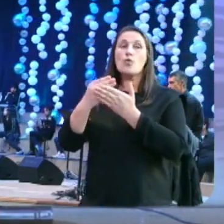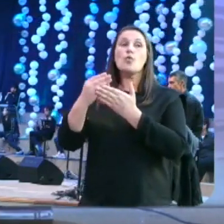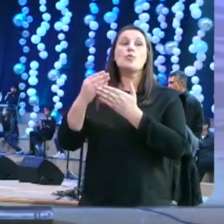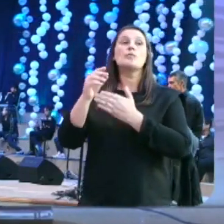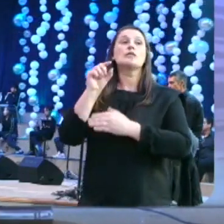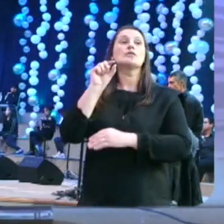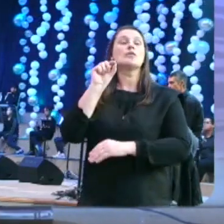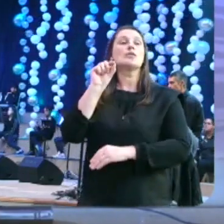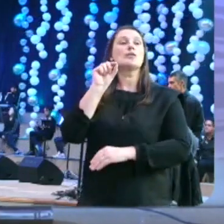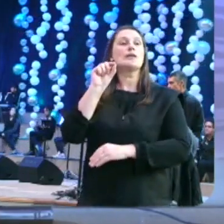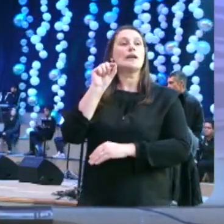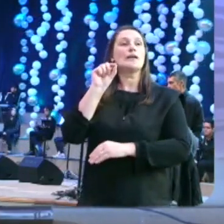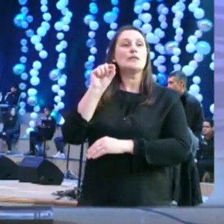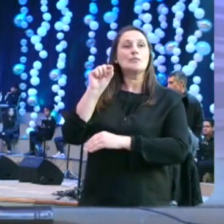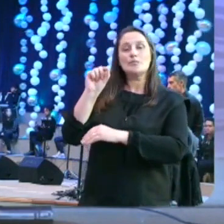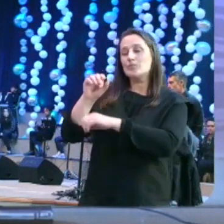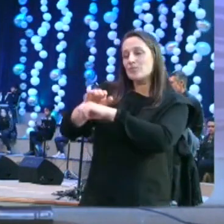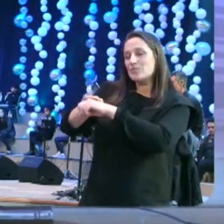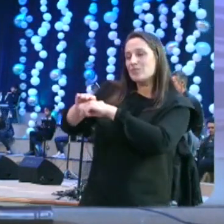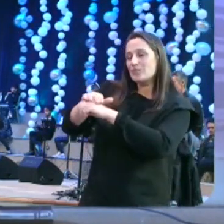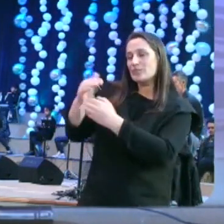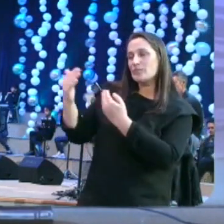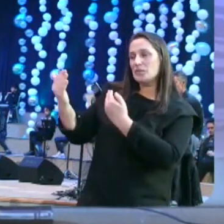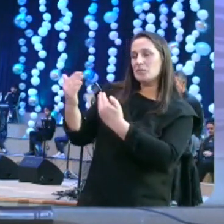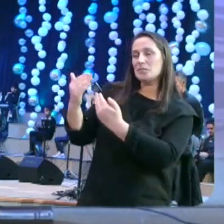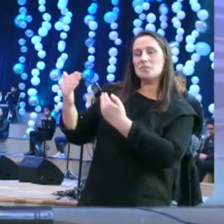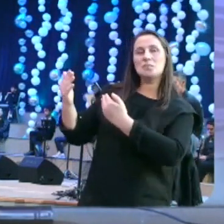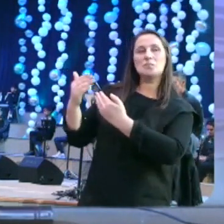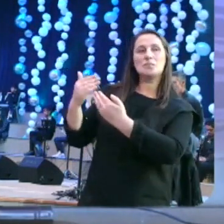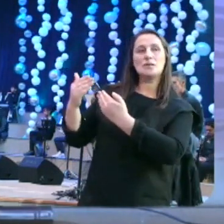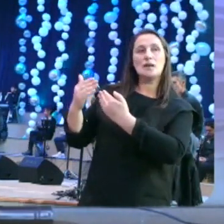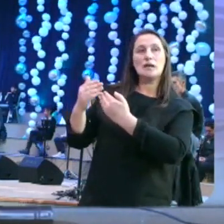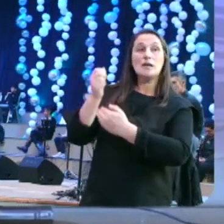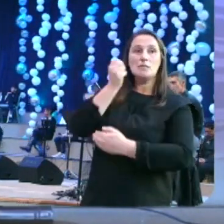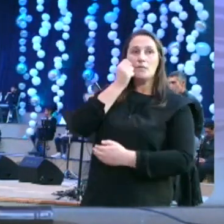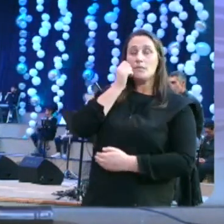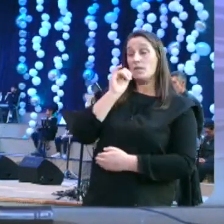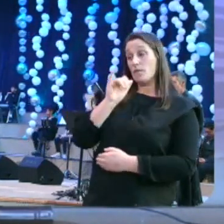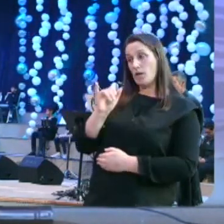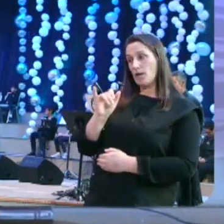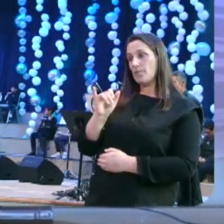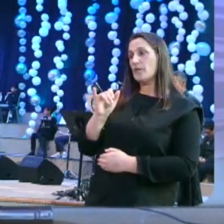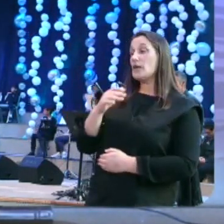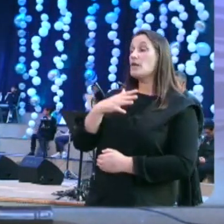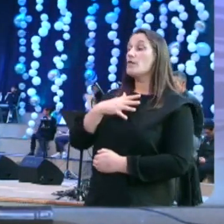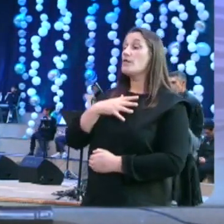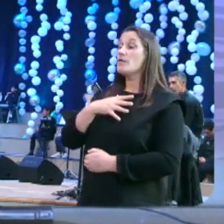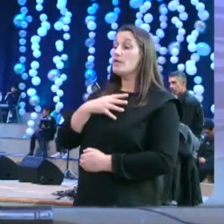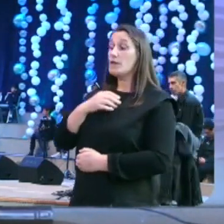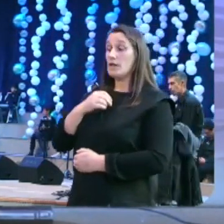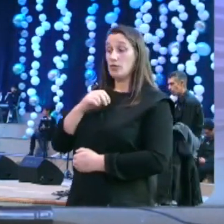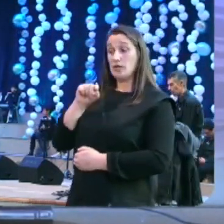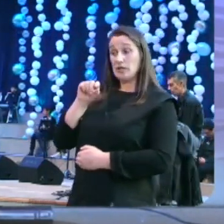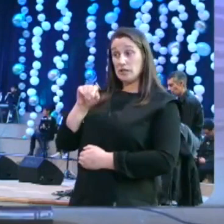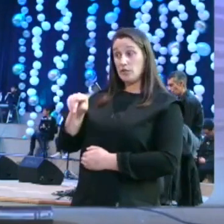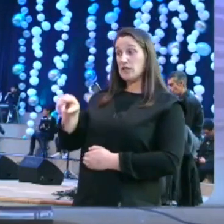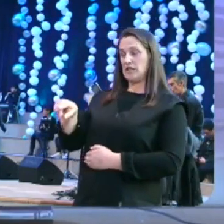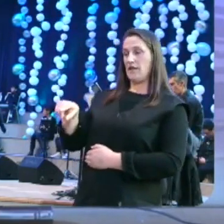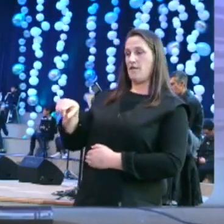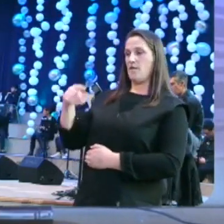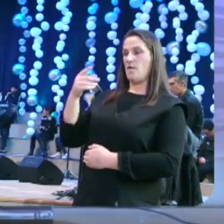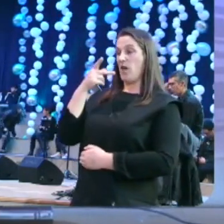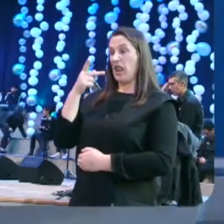faz, que é cuidar do coração da gente. E ela dizia assim: filho, se você ficar dizendo para você mesmo o tempo